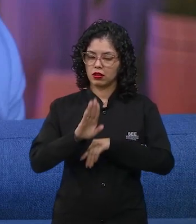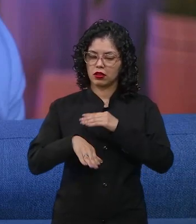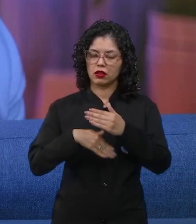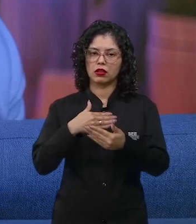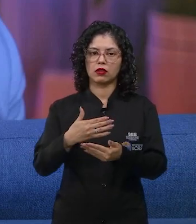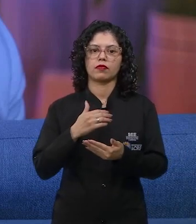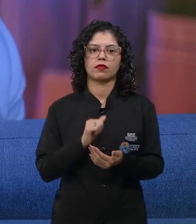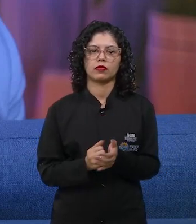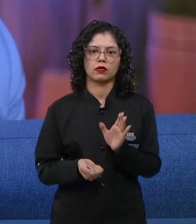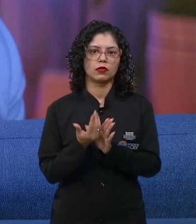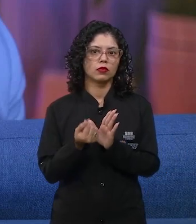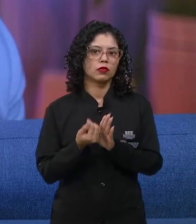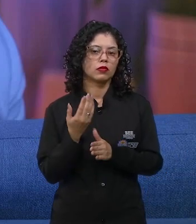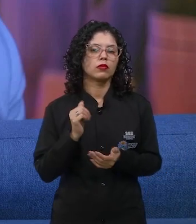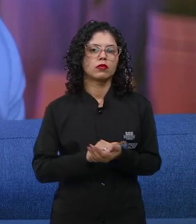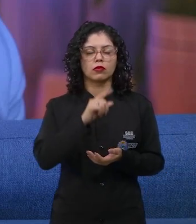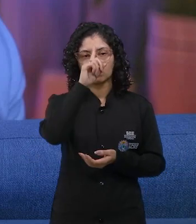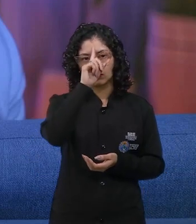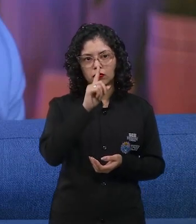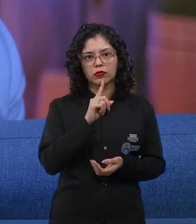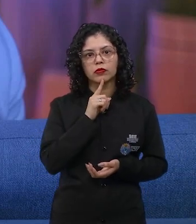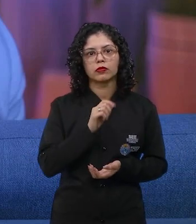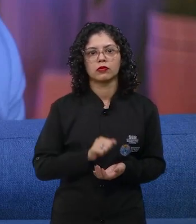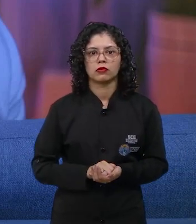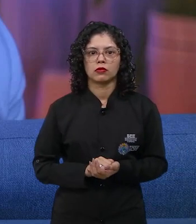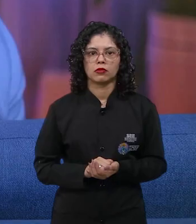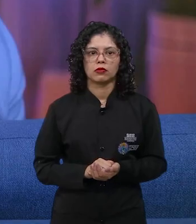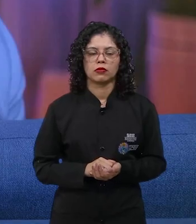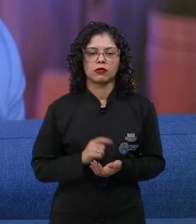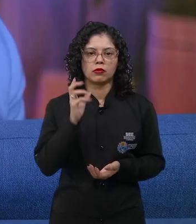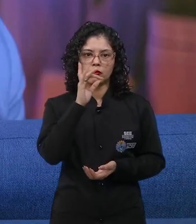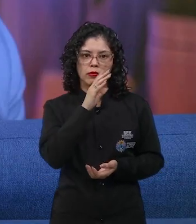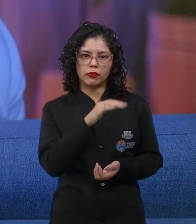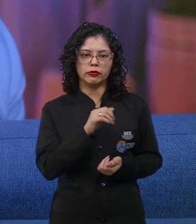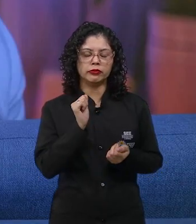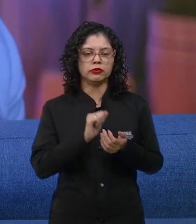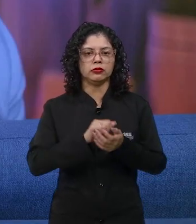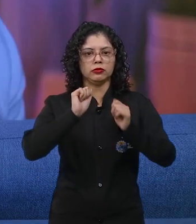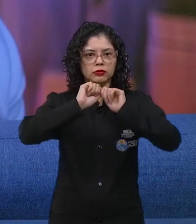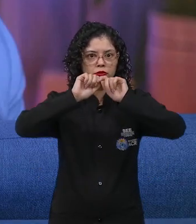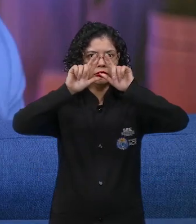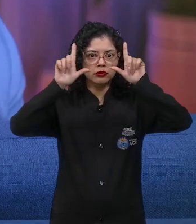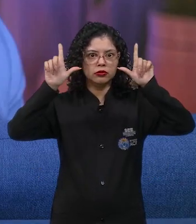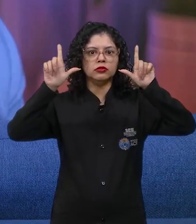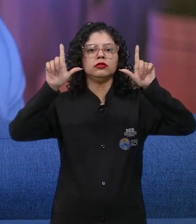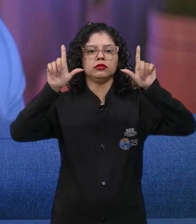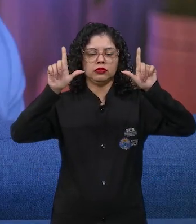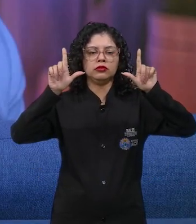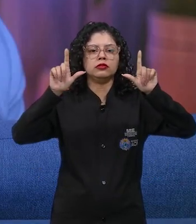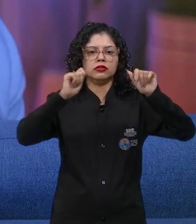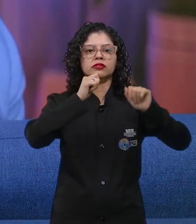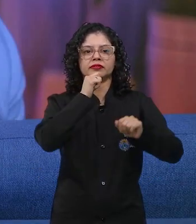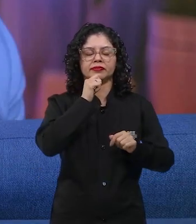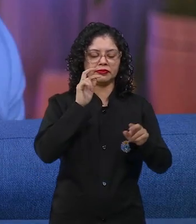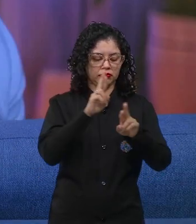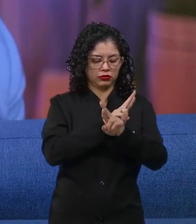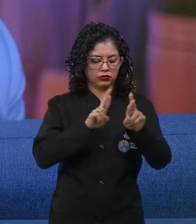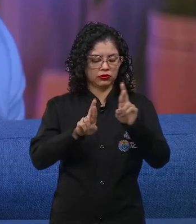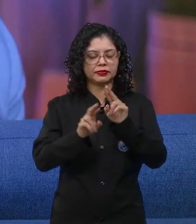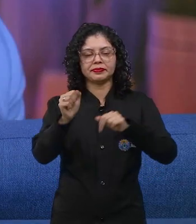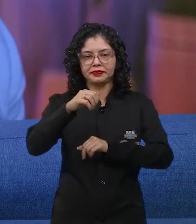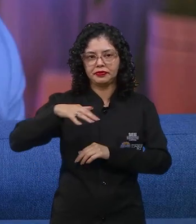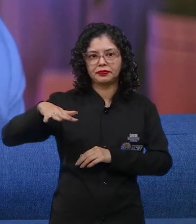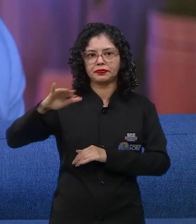processo de produção de imagens, né, que vai trazer aquela cor viva, alta luminosidade, né, através ali da interação entre os